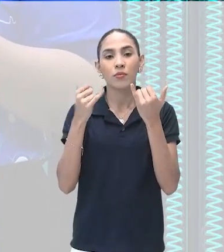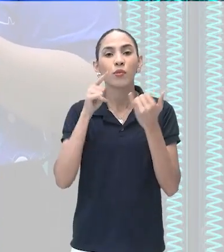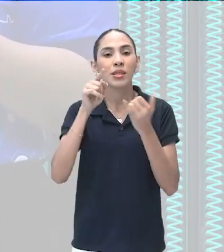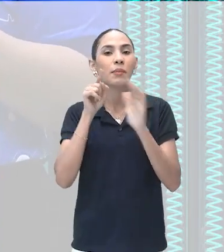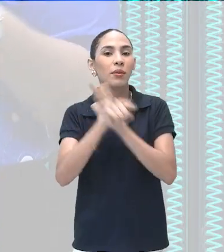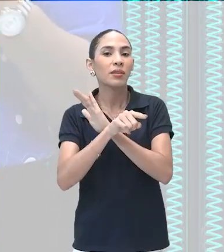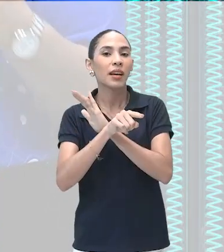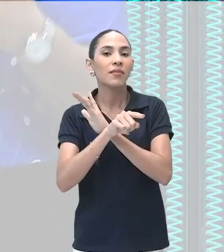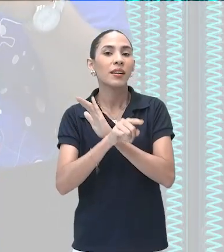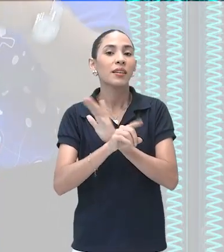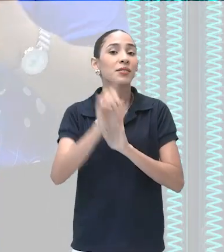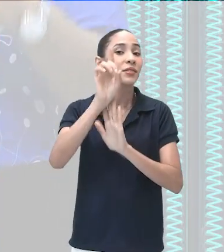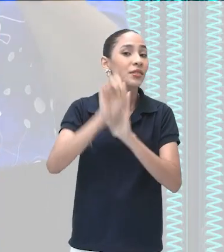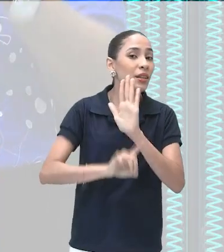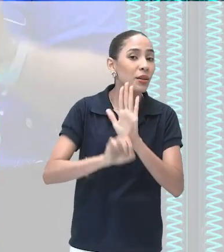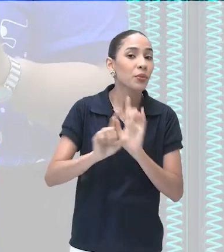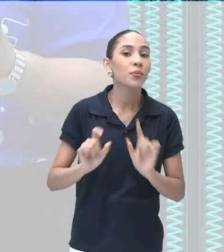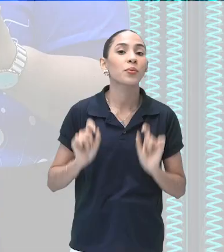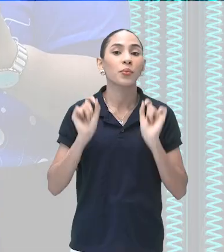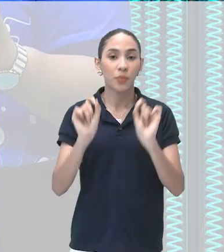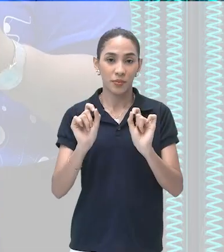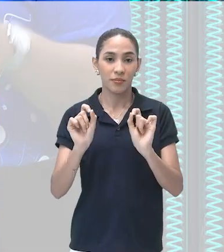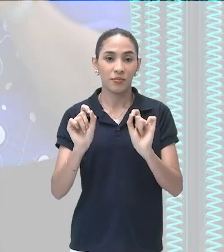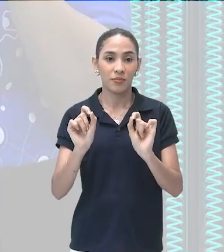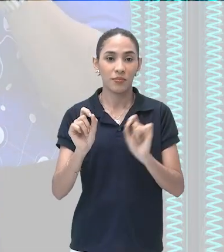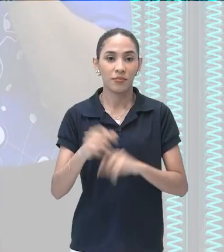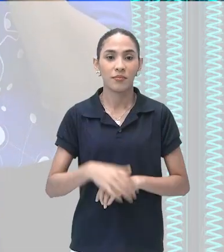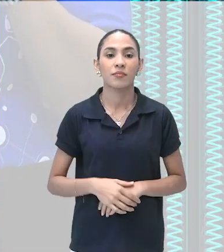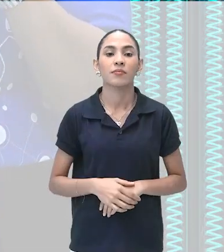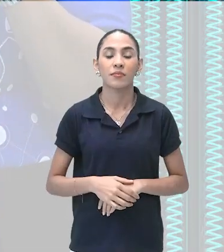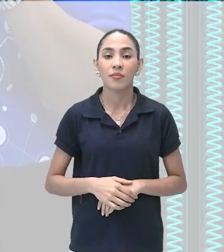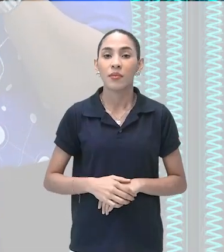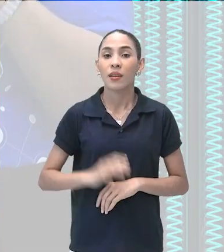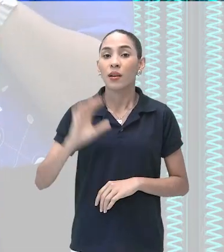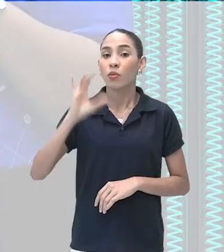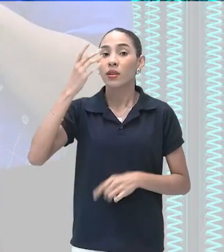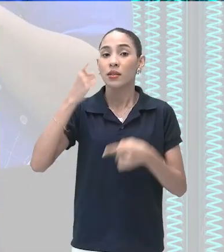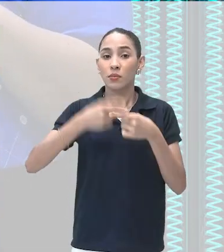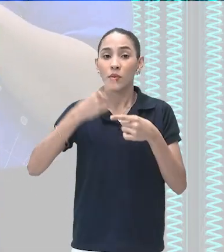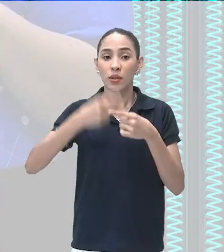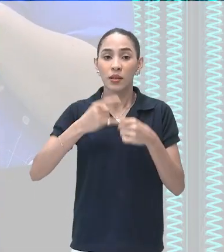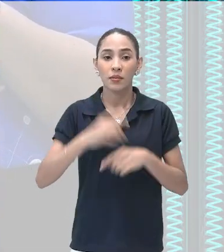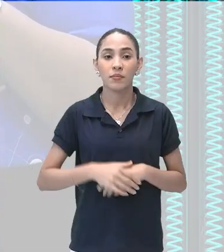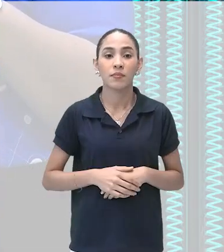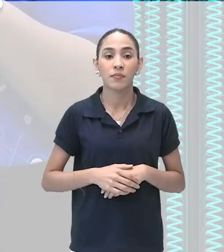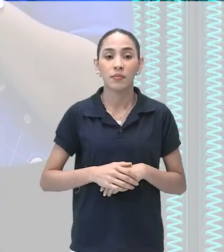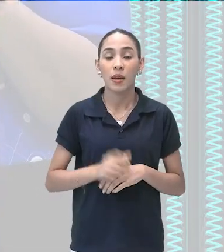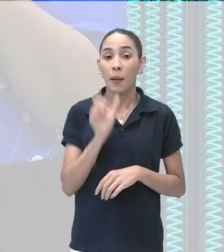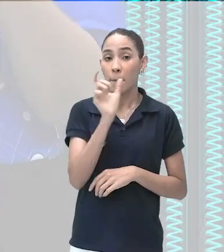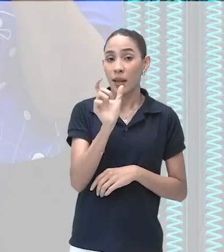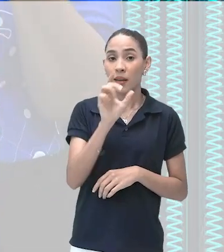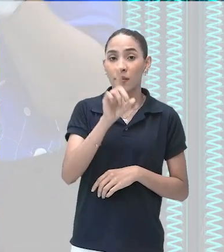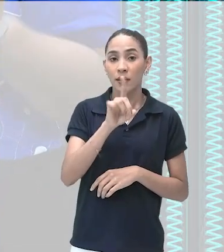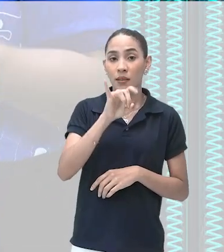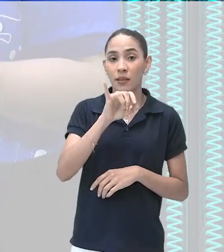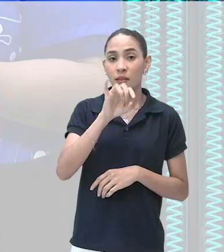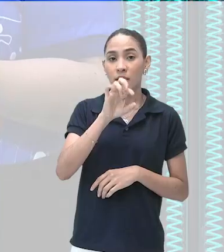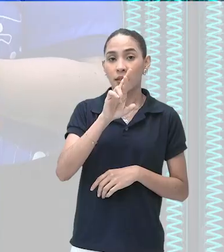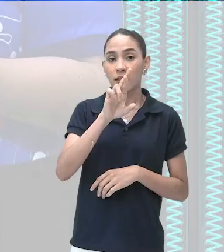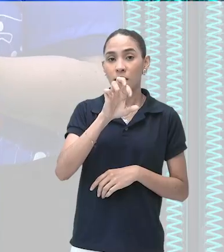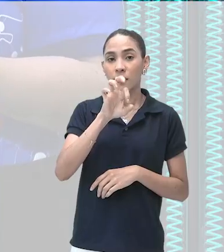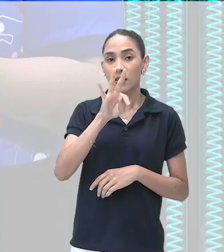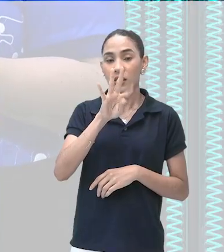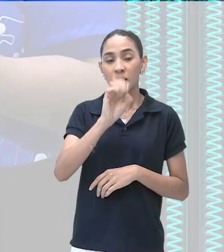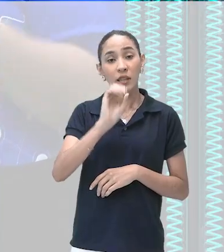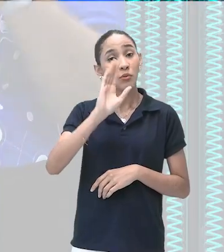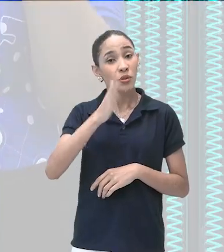você diria: direito a quê? Isso acontece por quê? Porque a palavra direito já demonstra aí